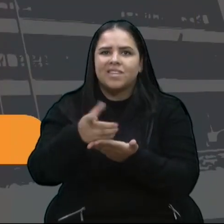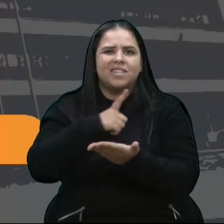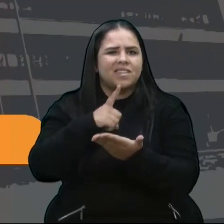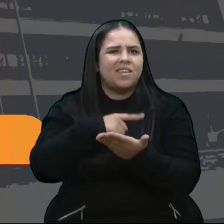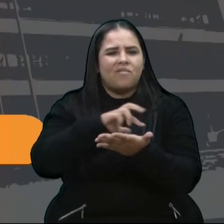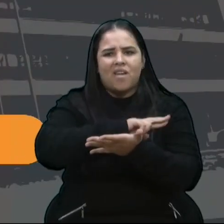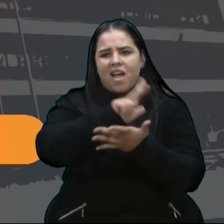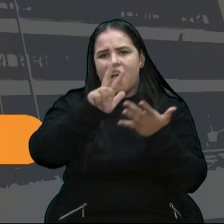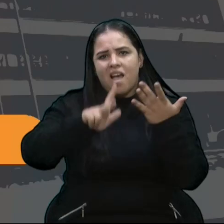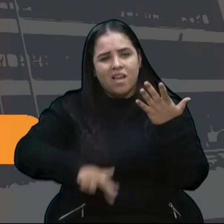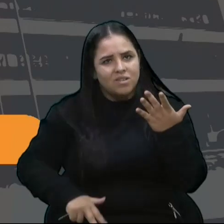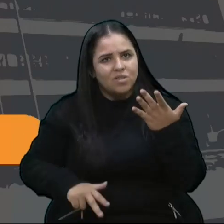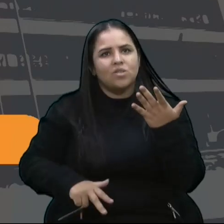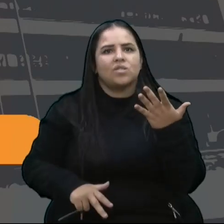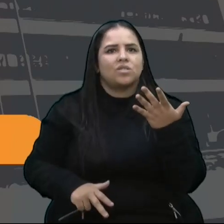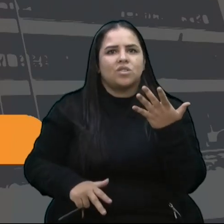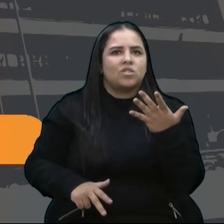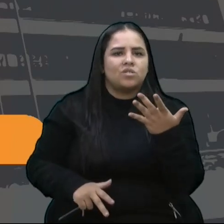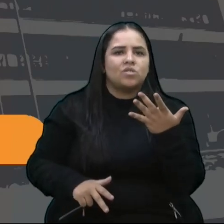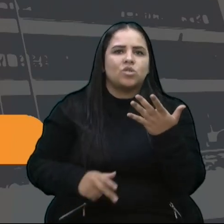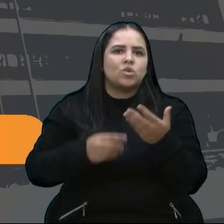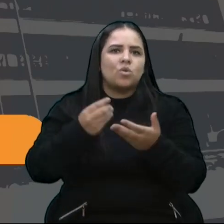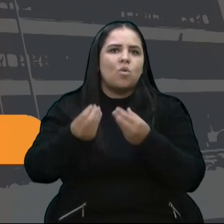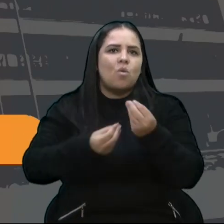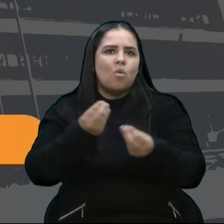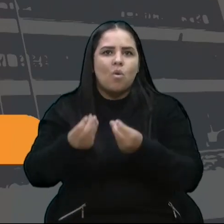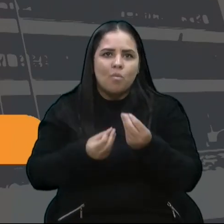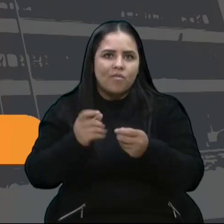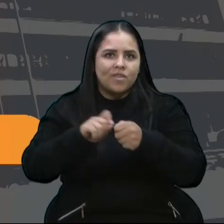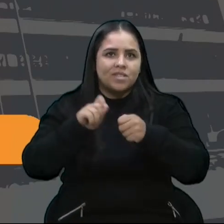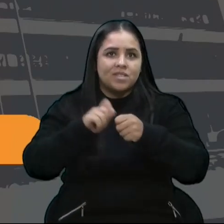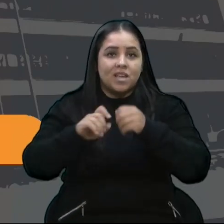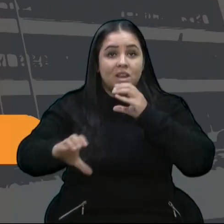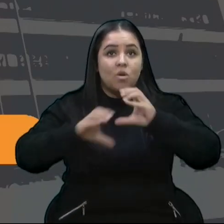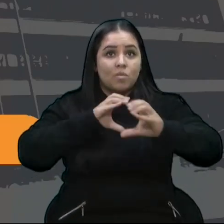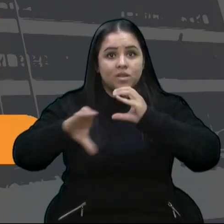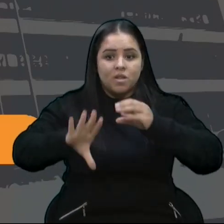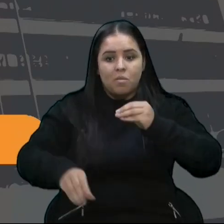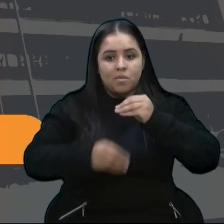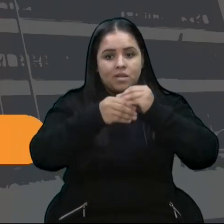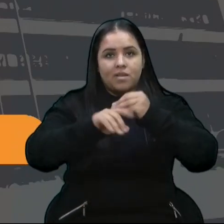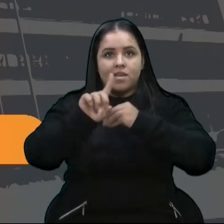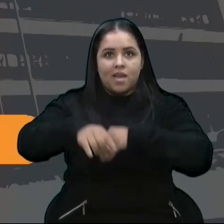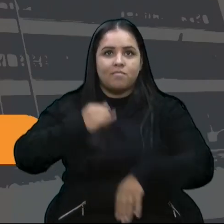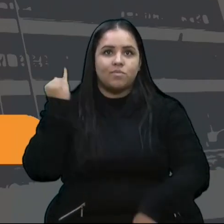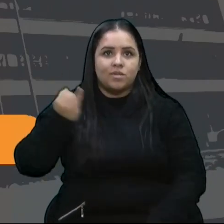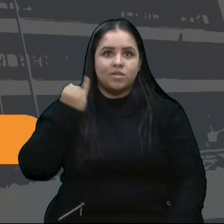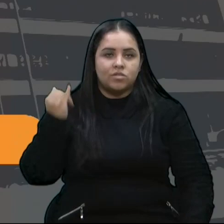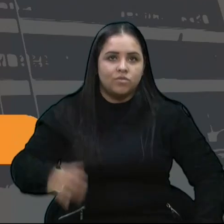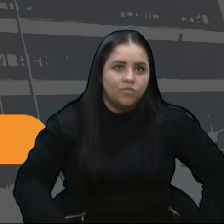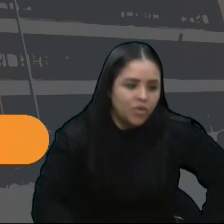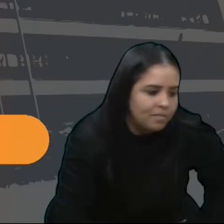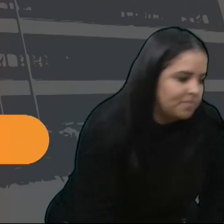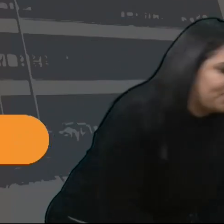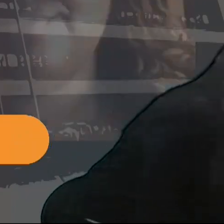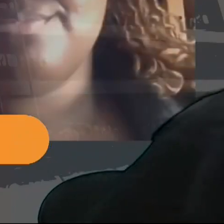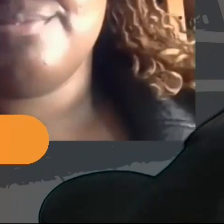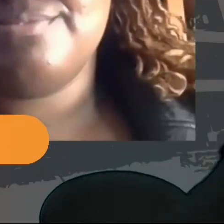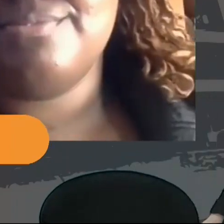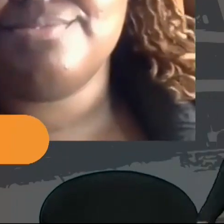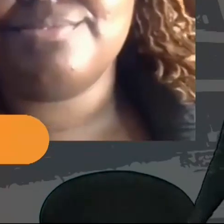muitas formas e tudo na comunicação, as áreas são complementares, são muito importantes. Tássia,